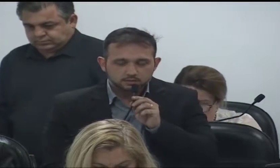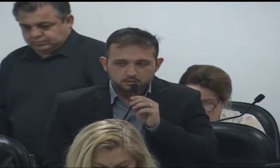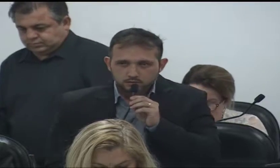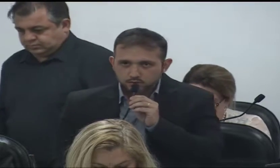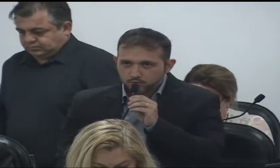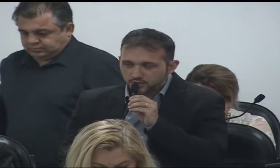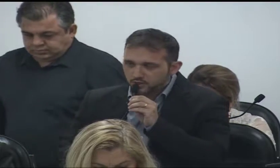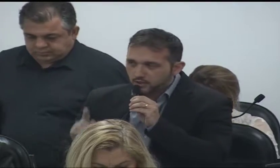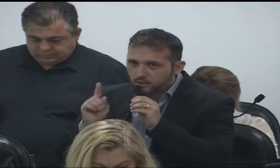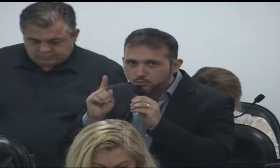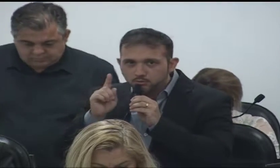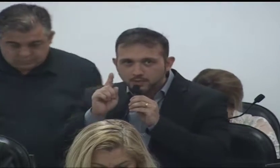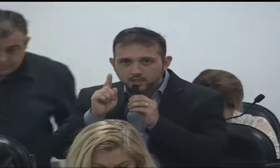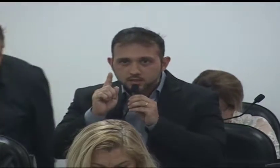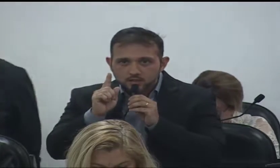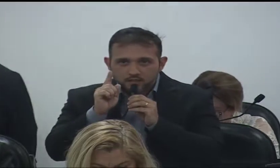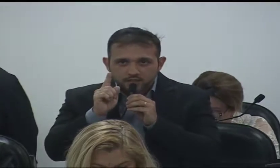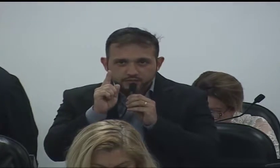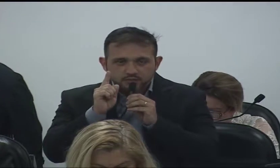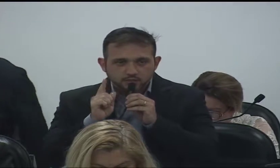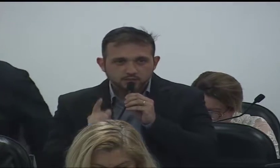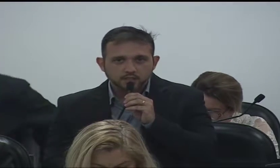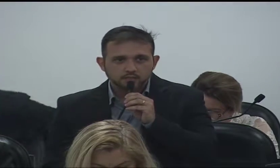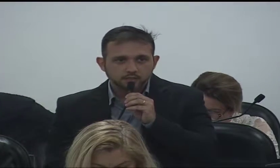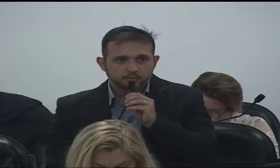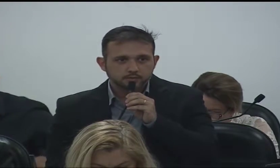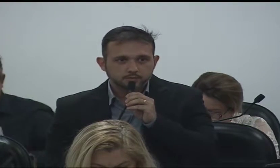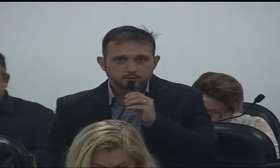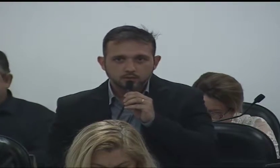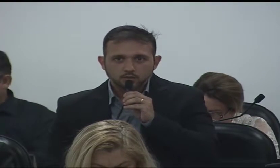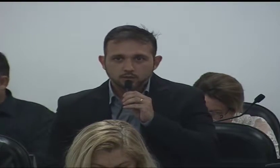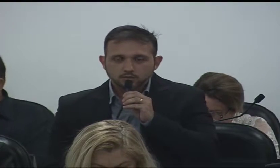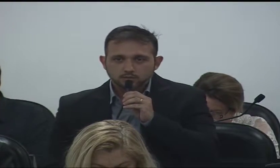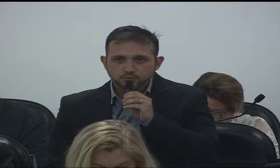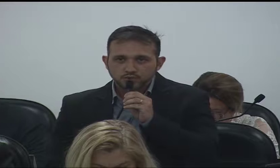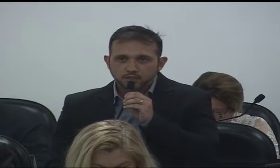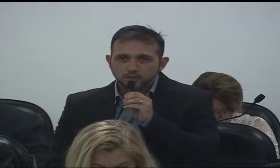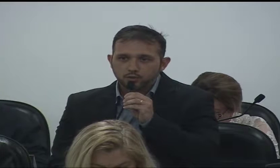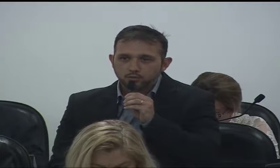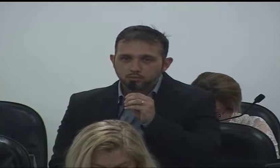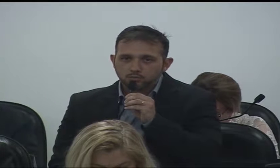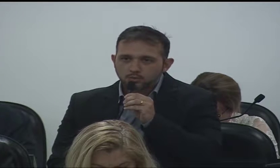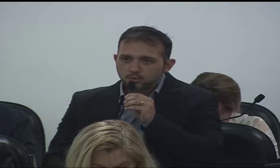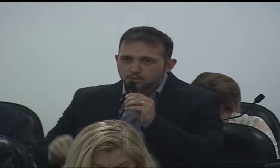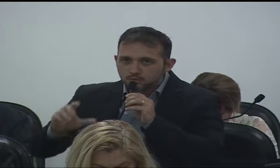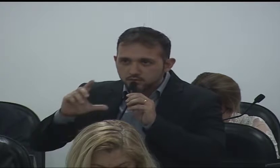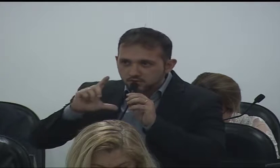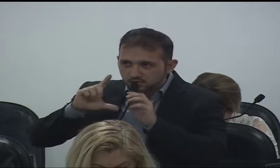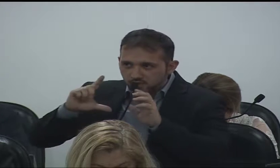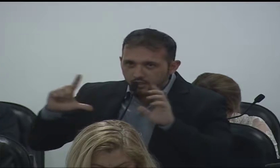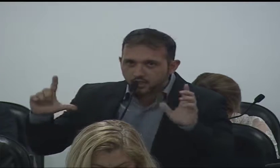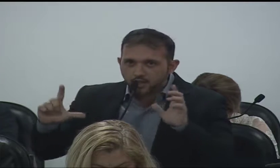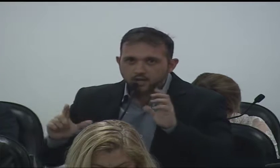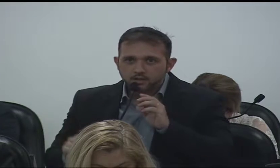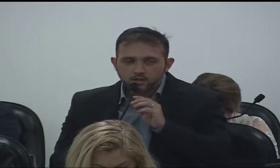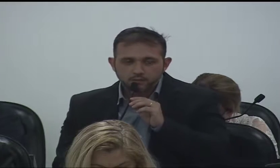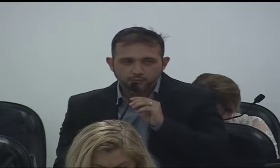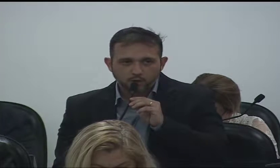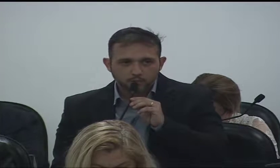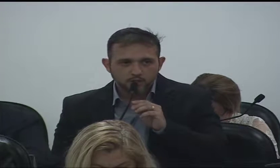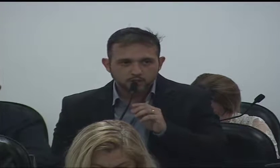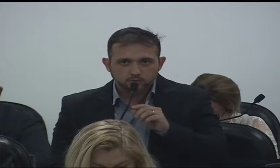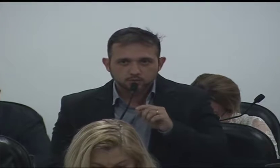Pasmem, não tinha nenhuma classificação indicativa, não tinha nenhum dizer